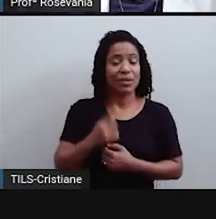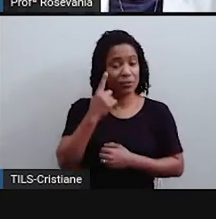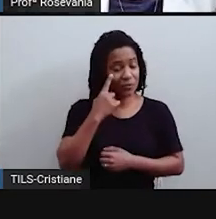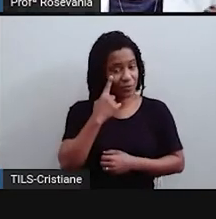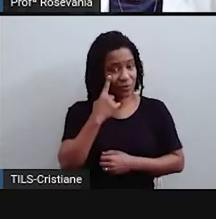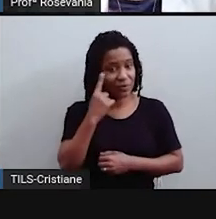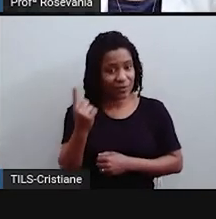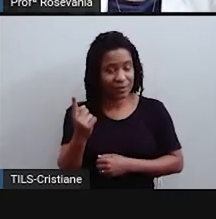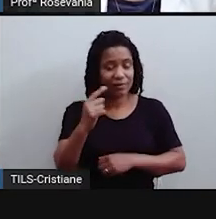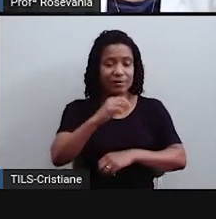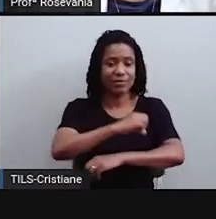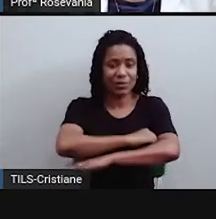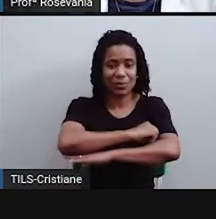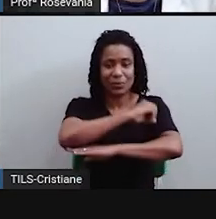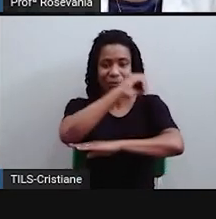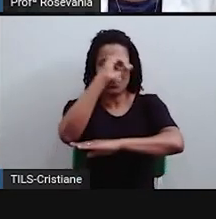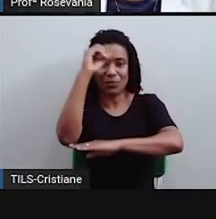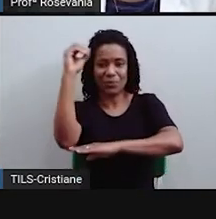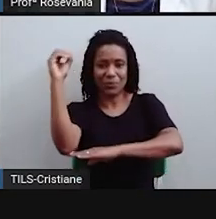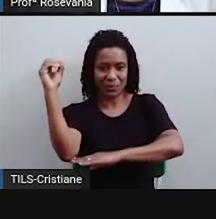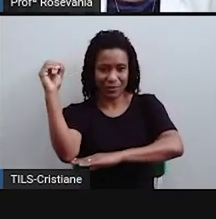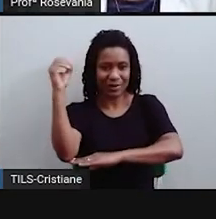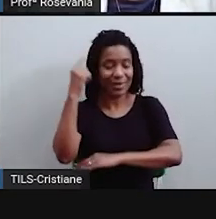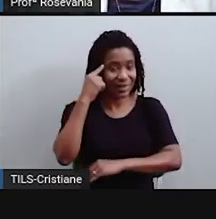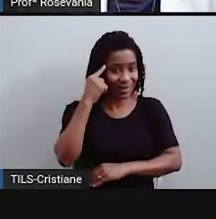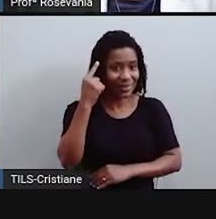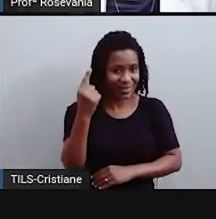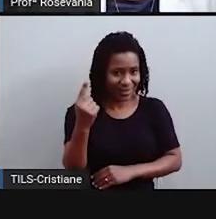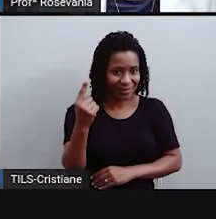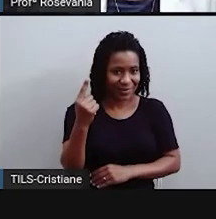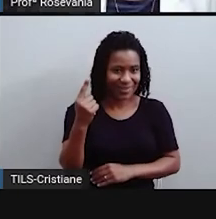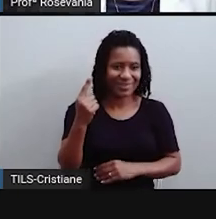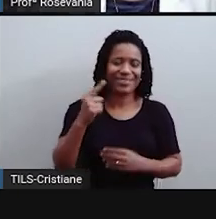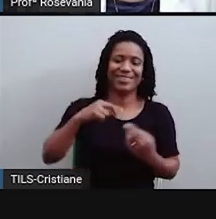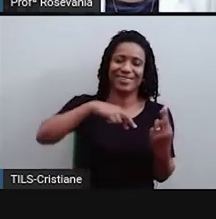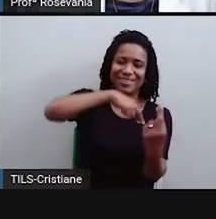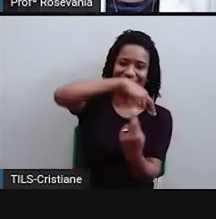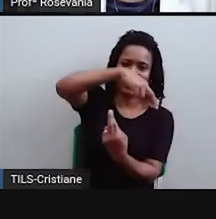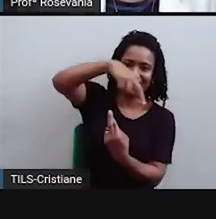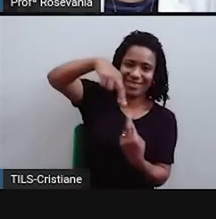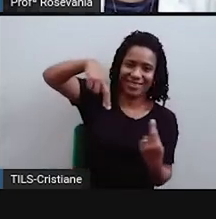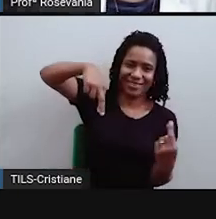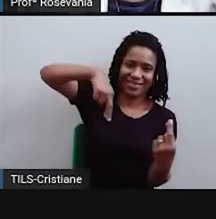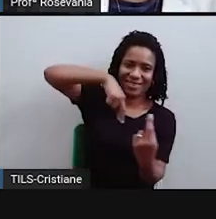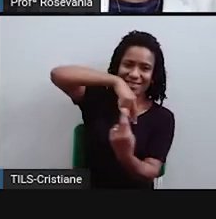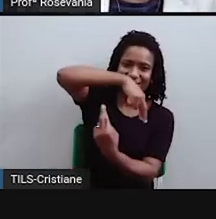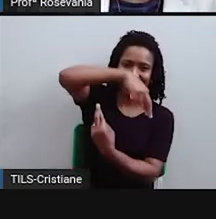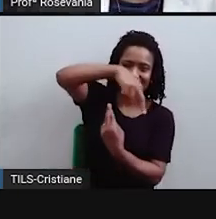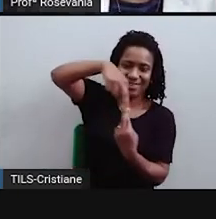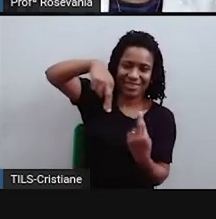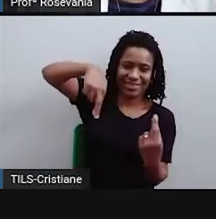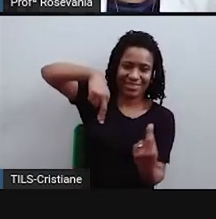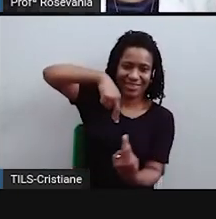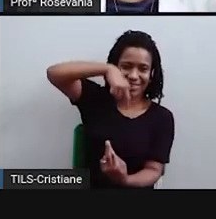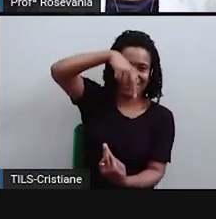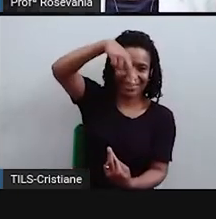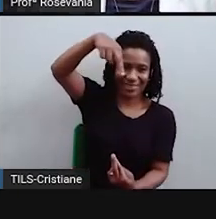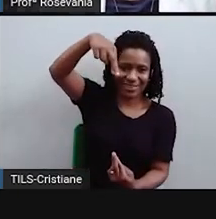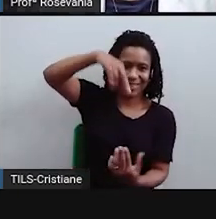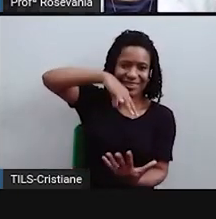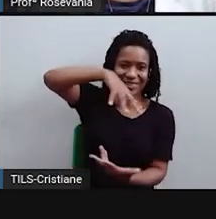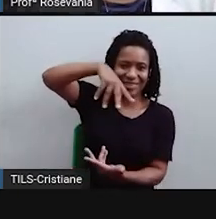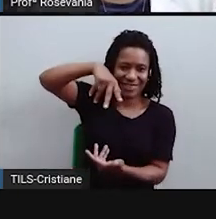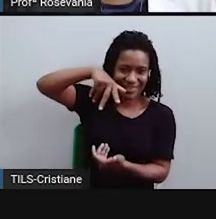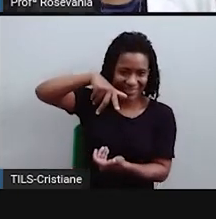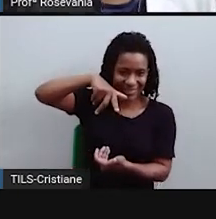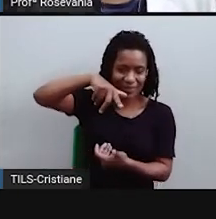dia, é o movimento de rotação. E aí, lá por 6 horas da manhã, tem alguns lugares que são mais cedo, quanto